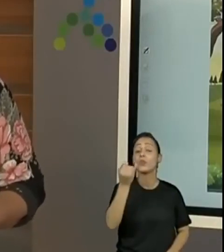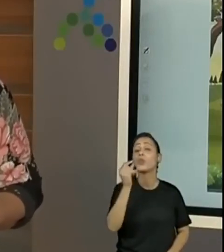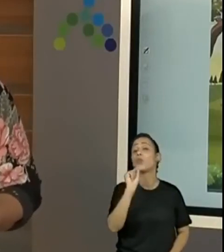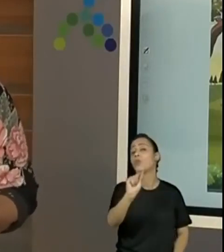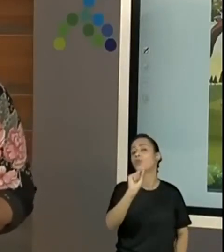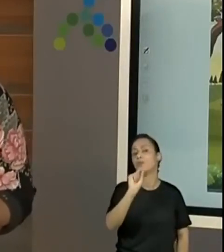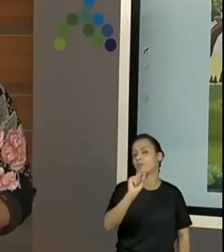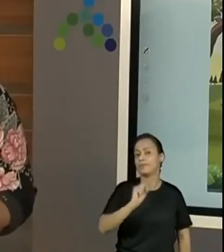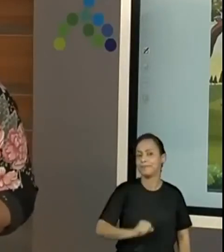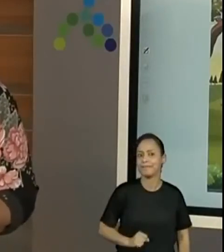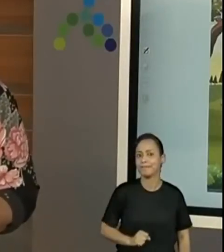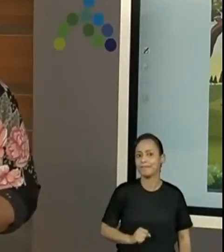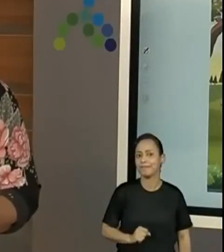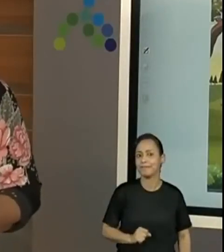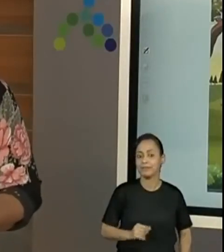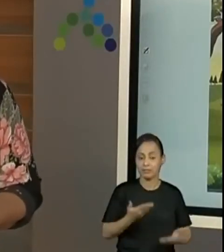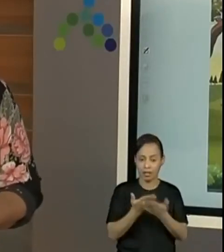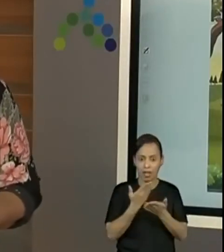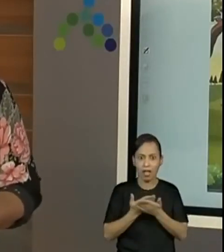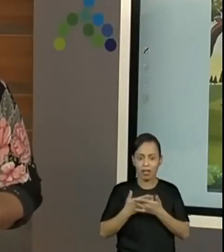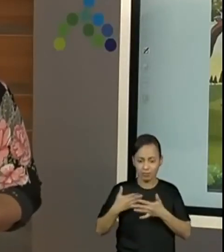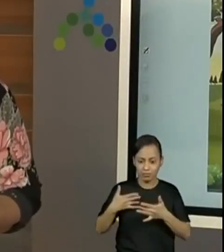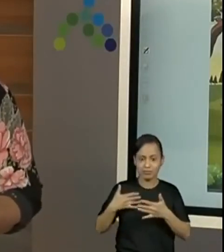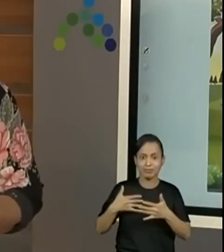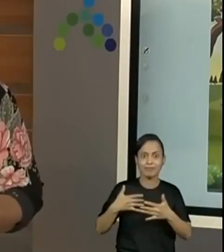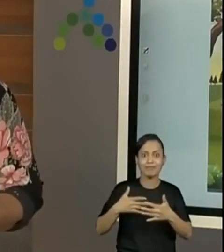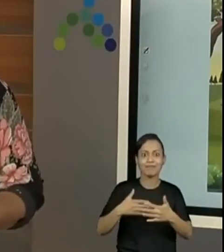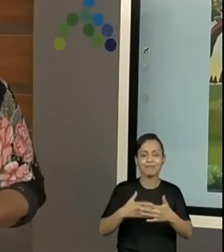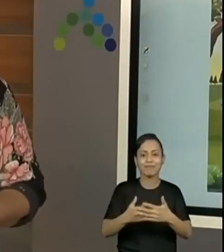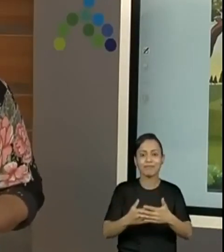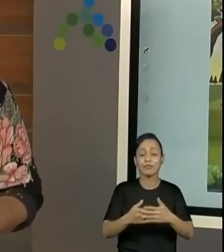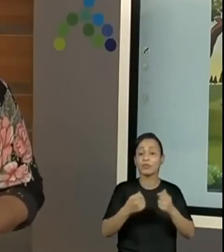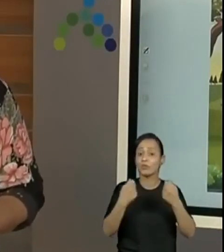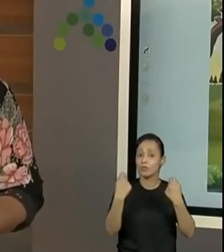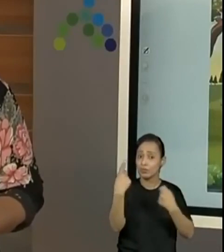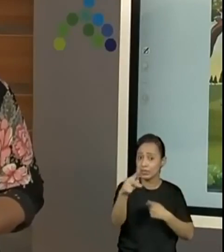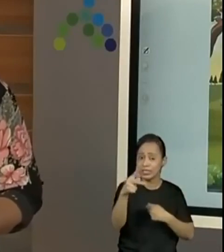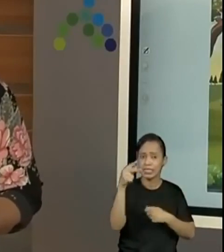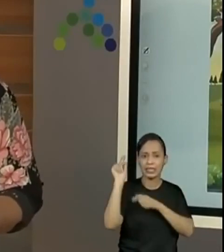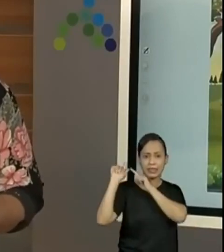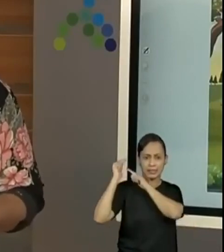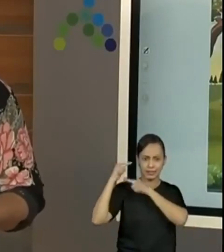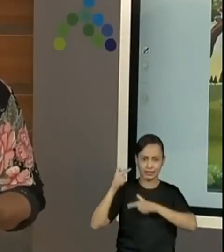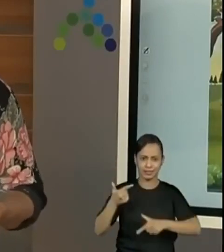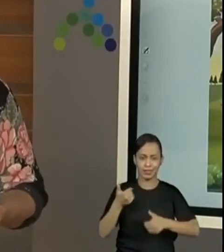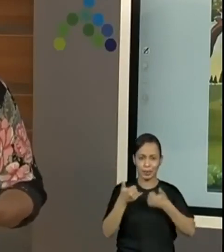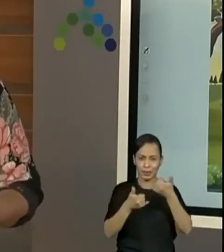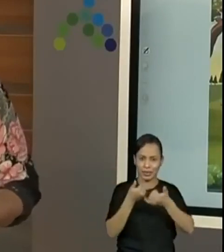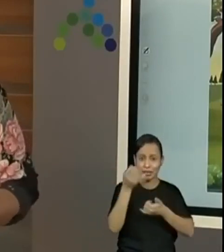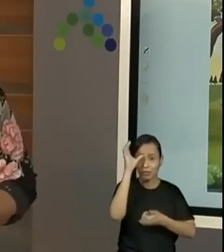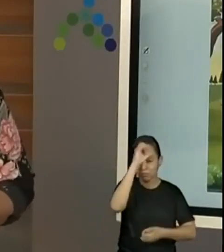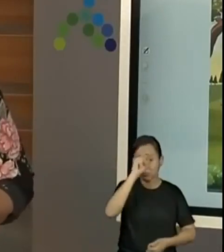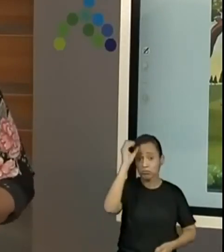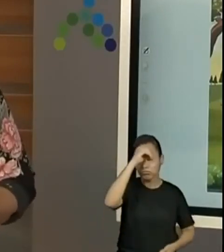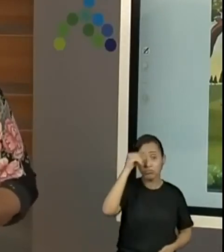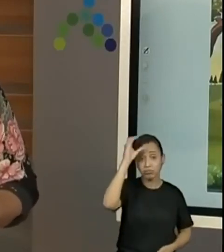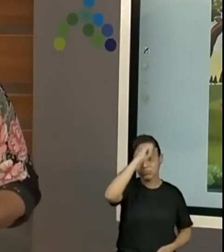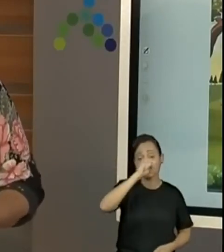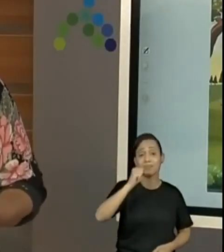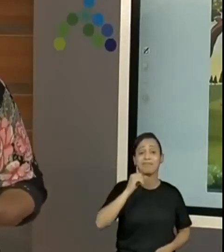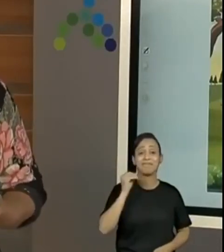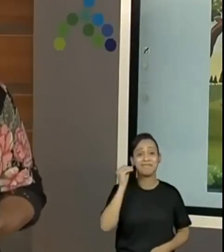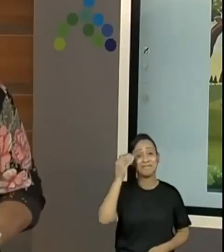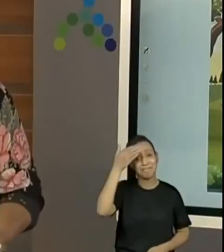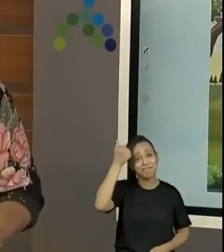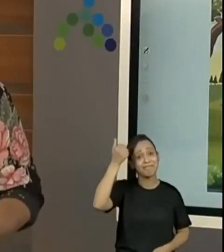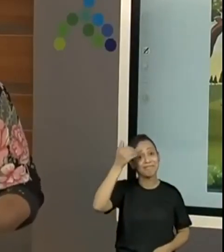À medida que a gente está desenvolvendo a aula, você está tendo contato com brincadeiras tradicionais, são aquelas brincadeiras que fazem parte da nossa